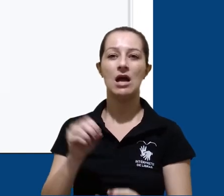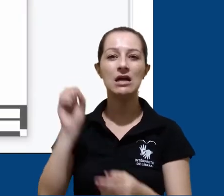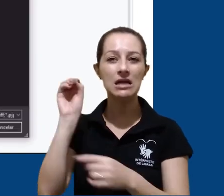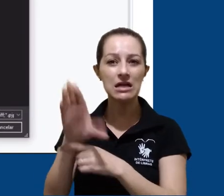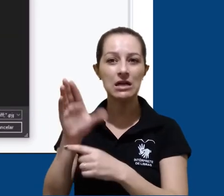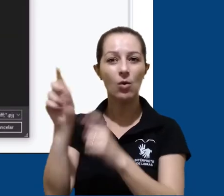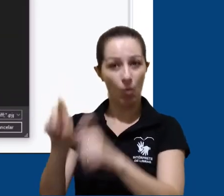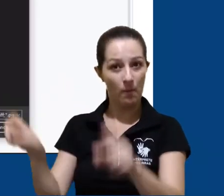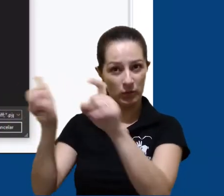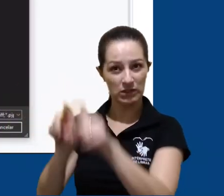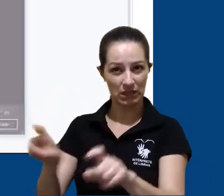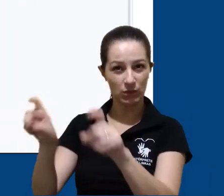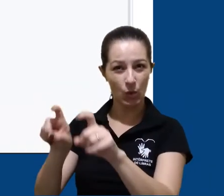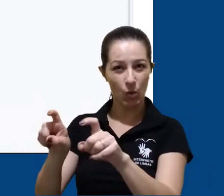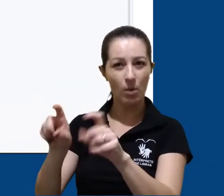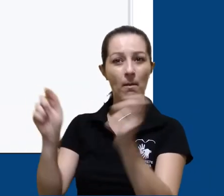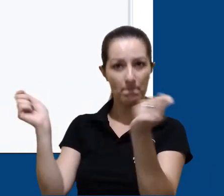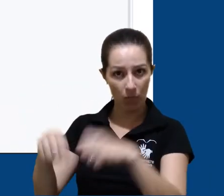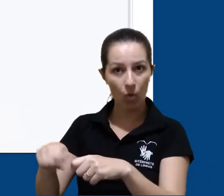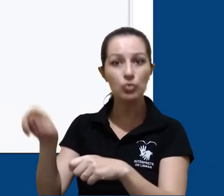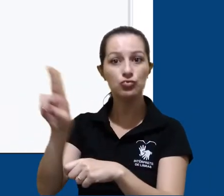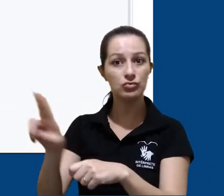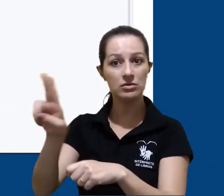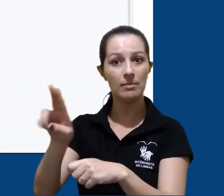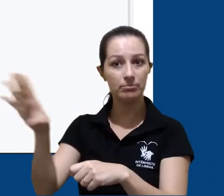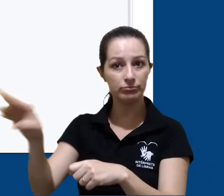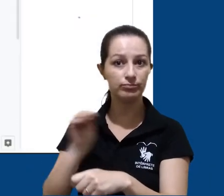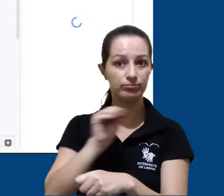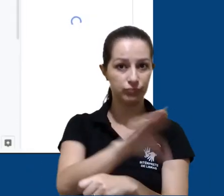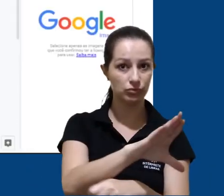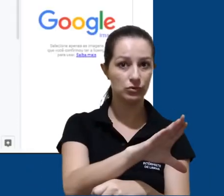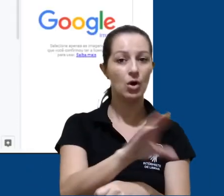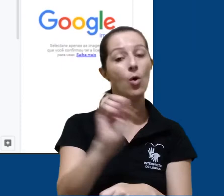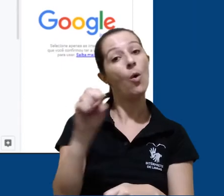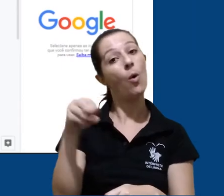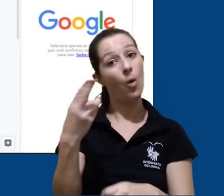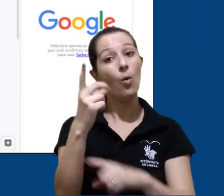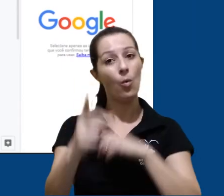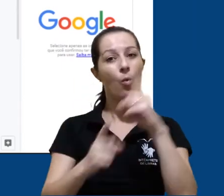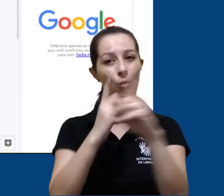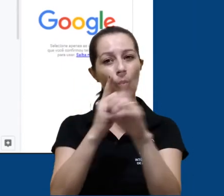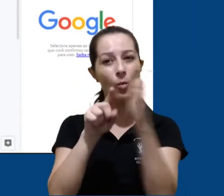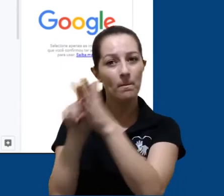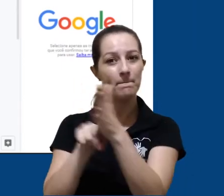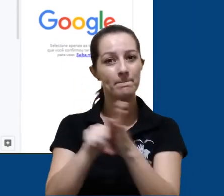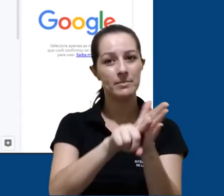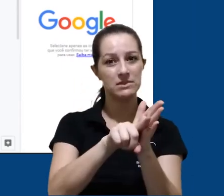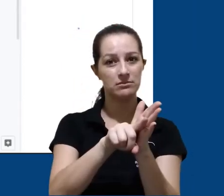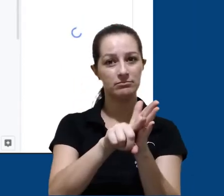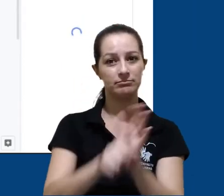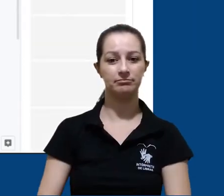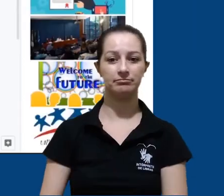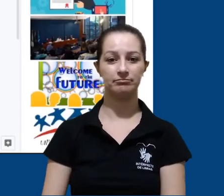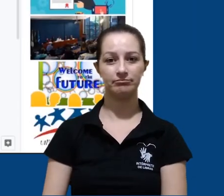podemos inserir imagens do nosso computador e também por meio de uma pesquisa feita no google